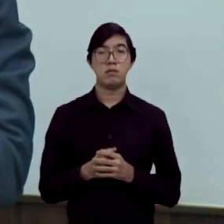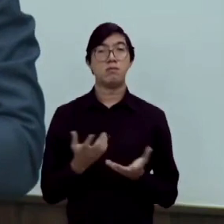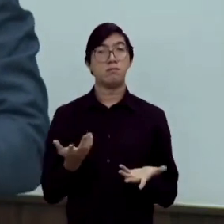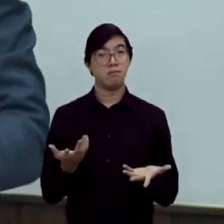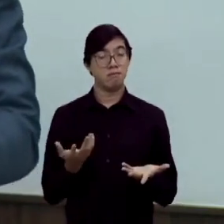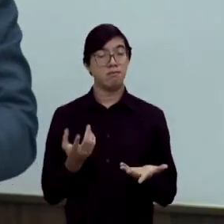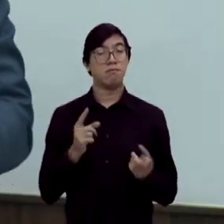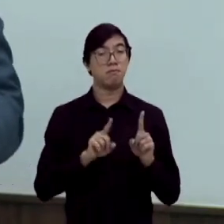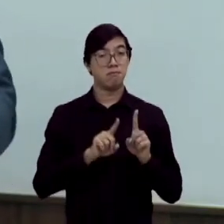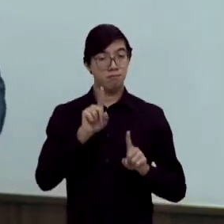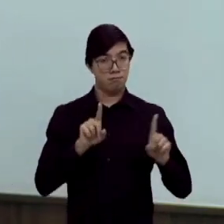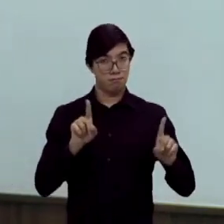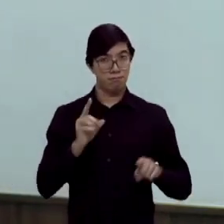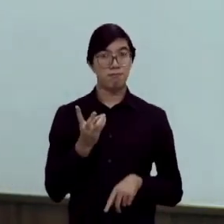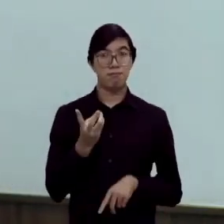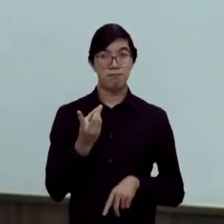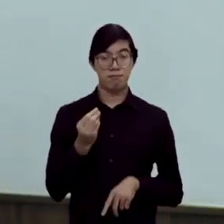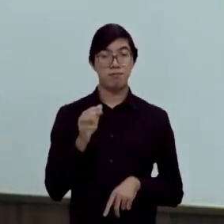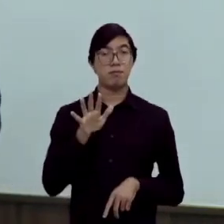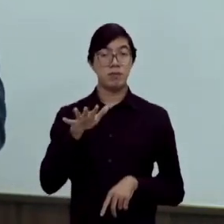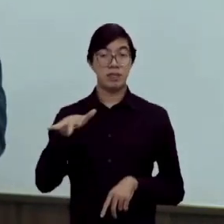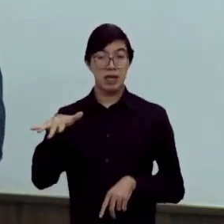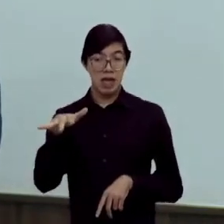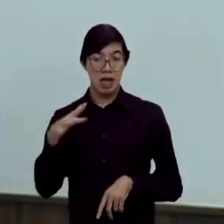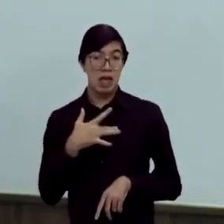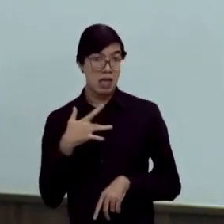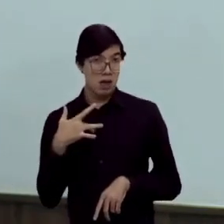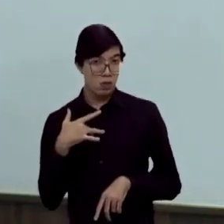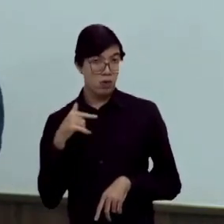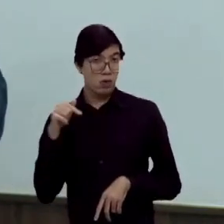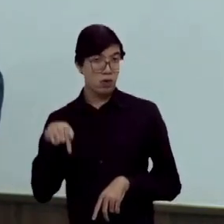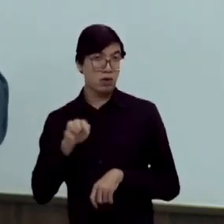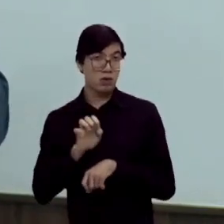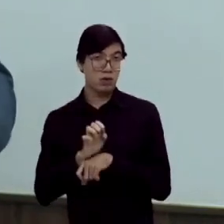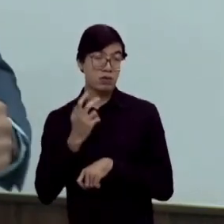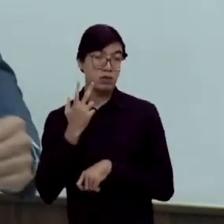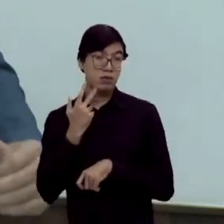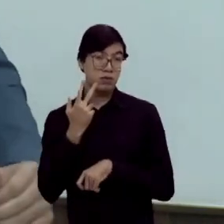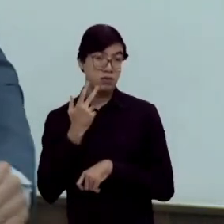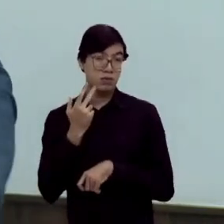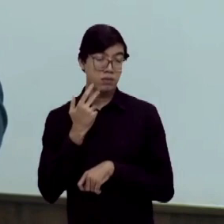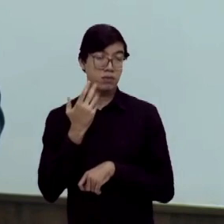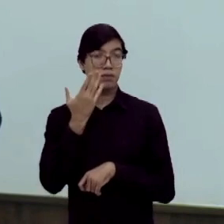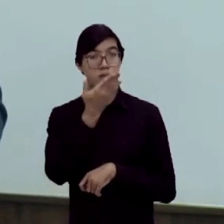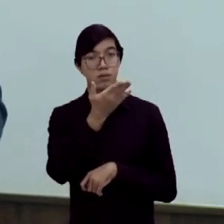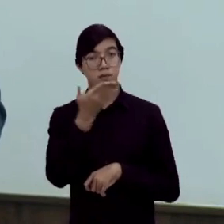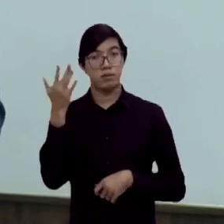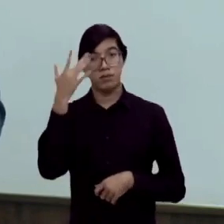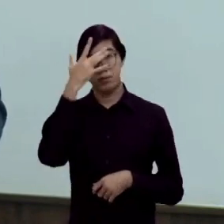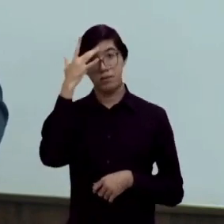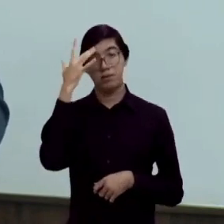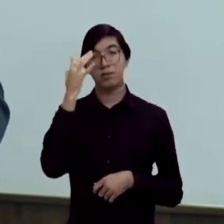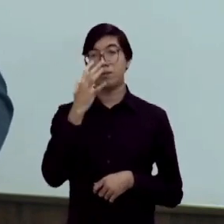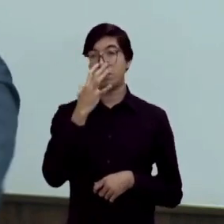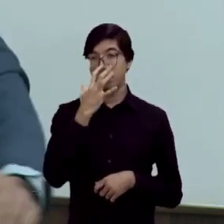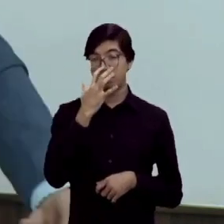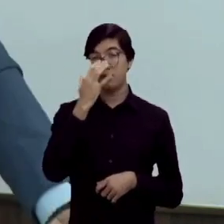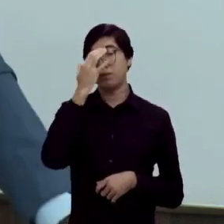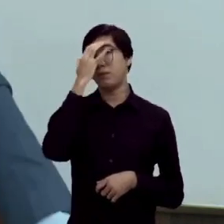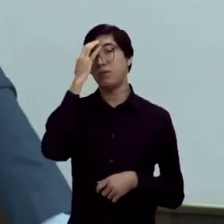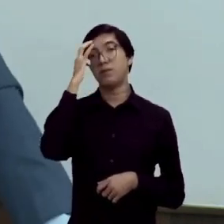que eu sempre falo com relação à saúde do nosso Estado, caros fortalezenses que nos assistem pelos canais de comunicação da